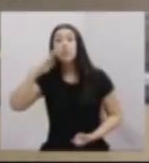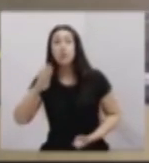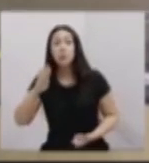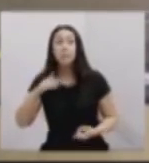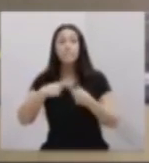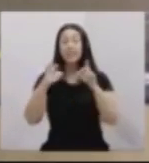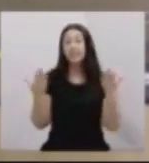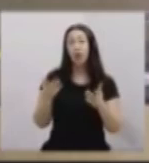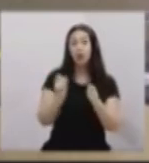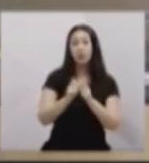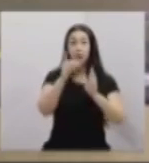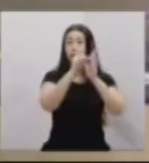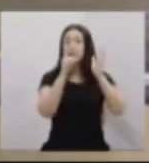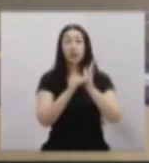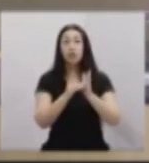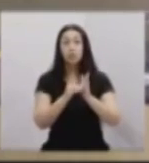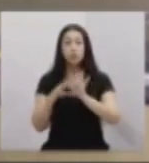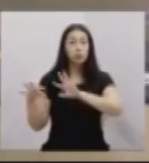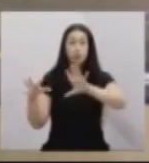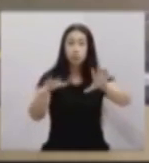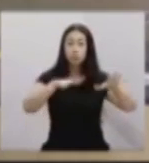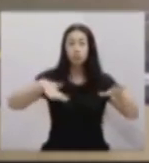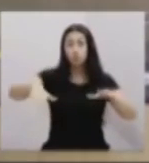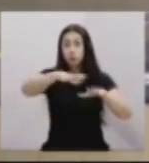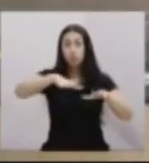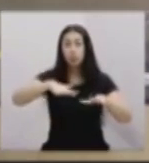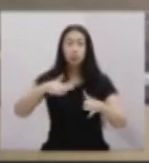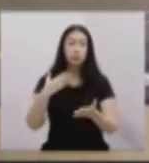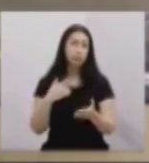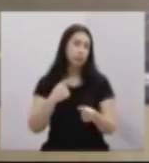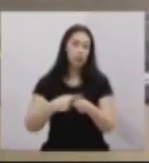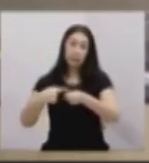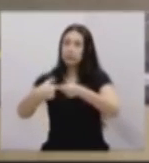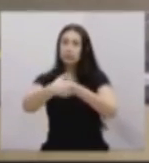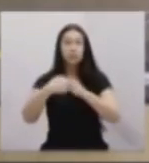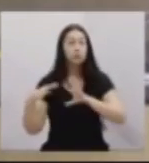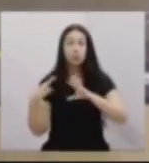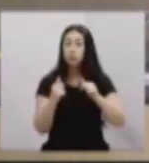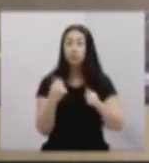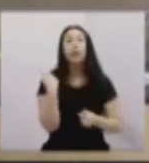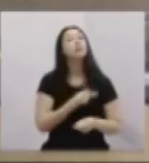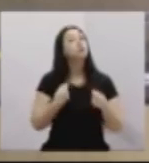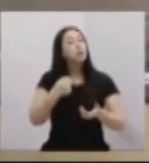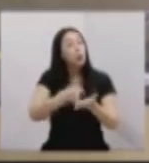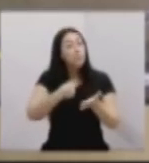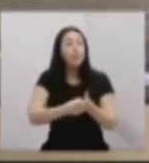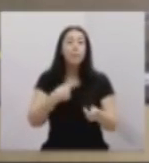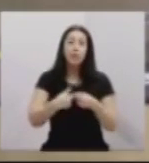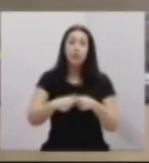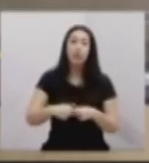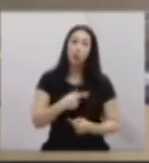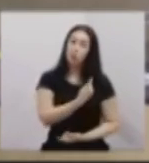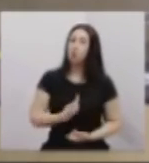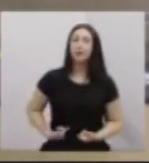hoje faz um decreto incluindo todo o município. Eu acho que a gente tem que cobrar o município, mas cobrar o governador, que infelizmente está matando os comerciantes